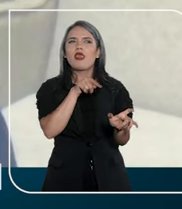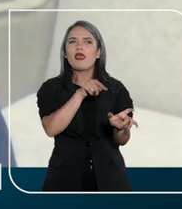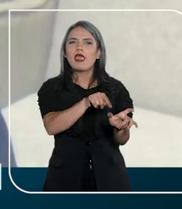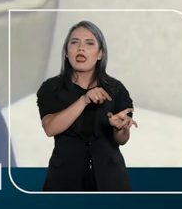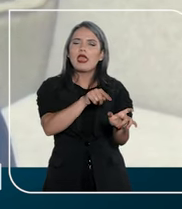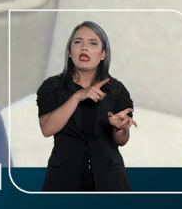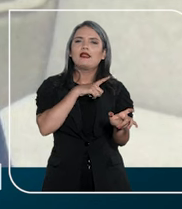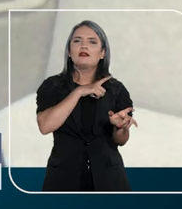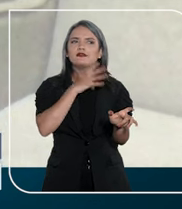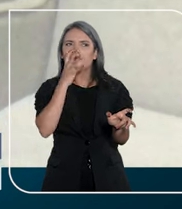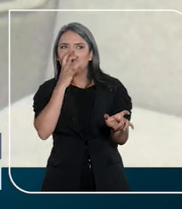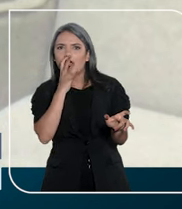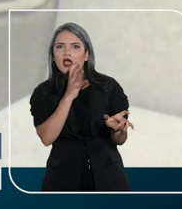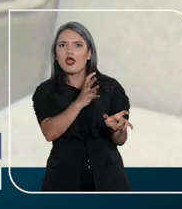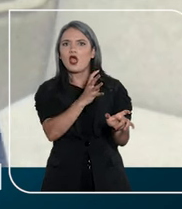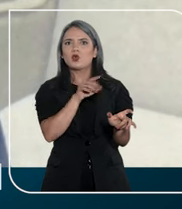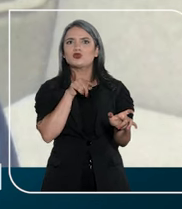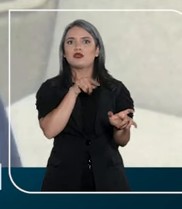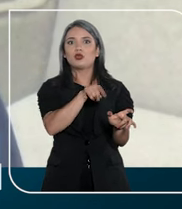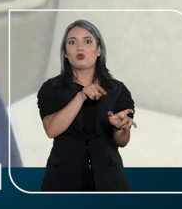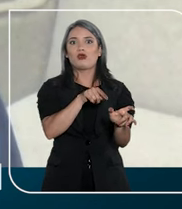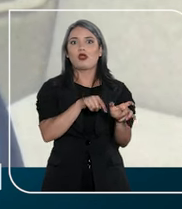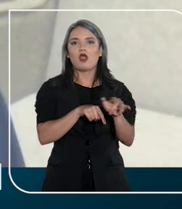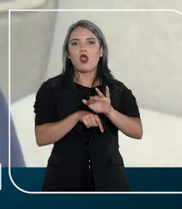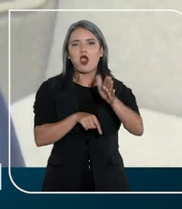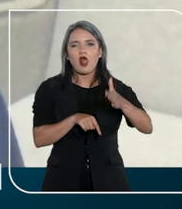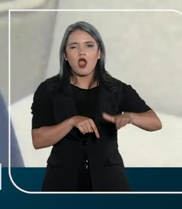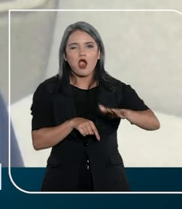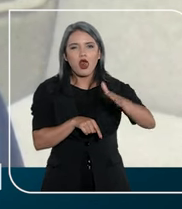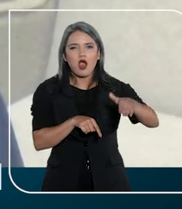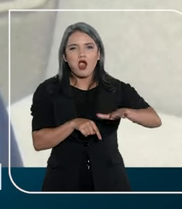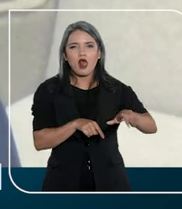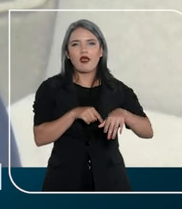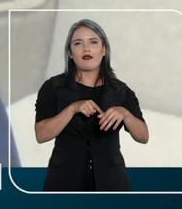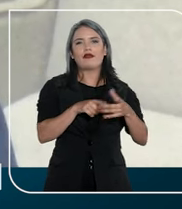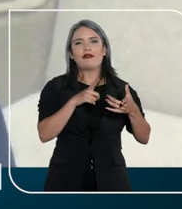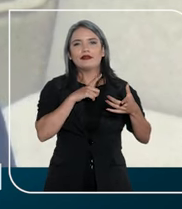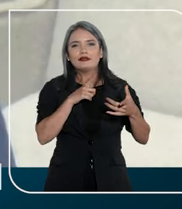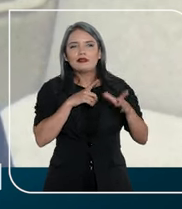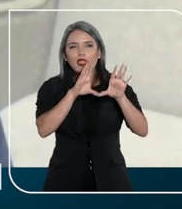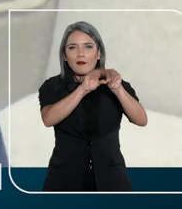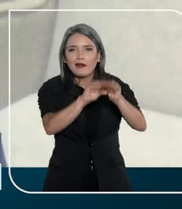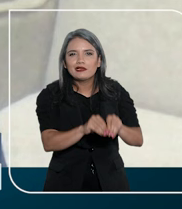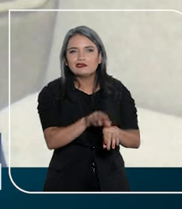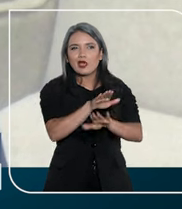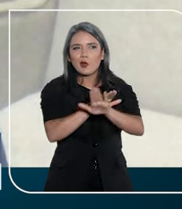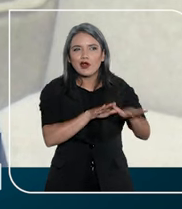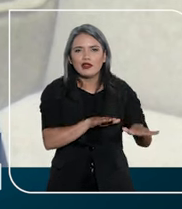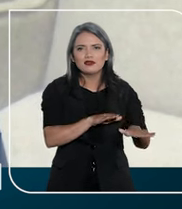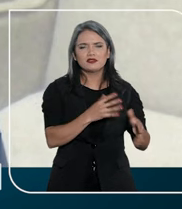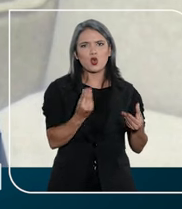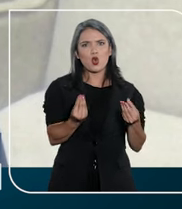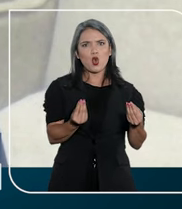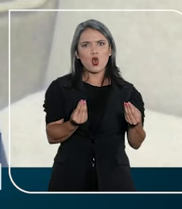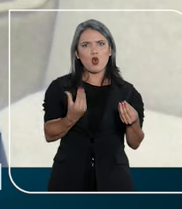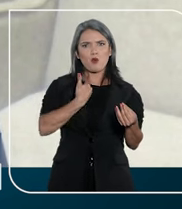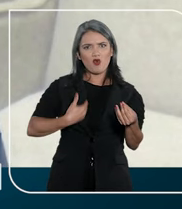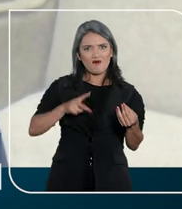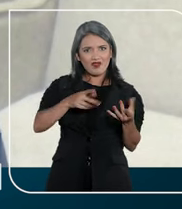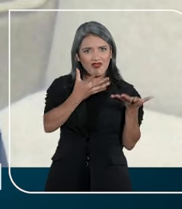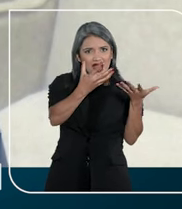suspeita grave de que aquela pessoa tenha envolvimento com a pedofilia. Então, não é prudente o Estado selecionar uma pessoa com esse